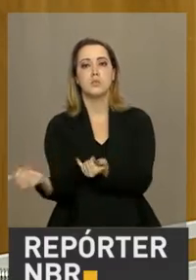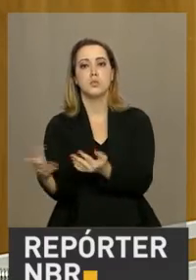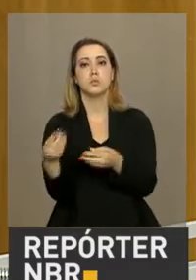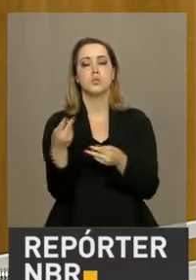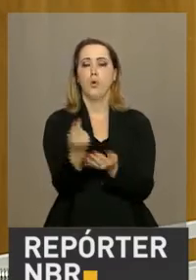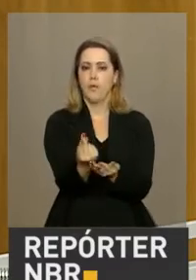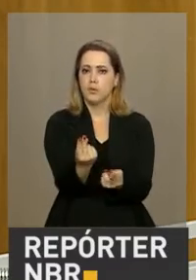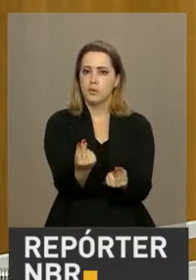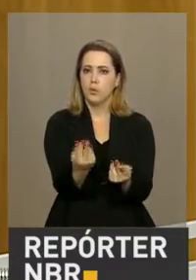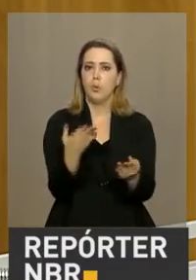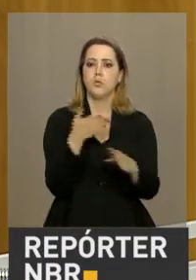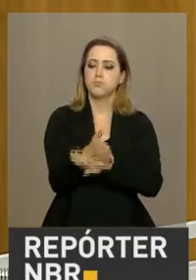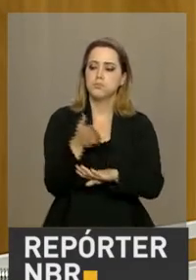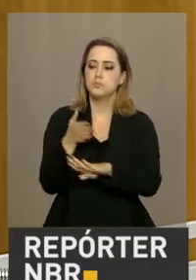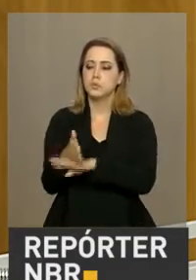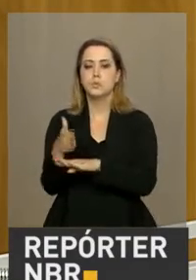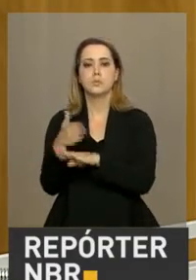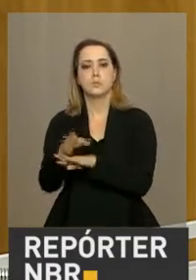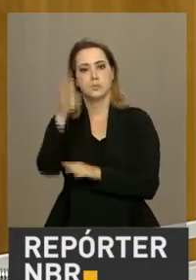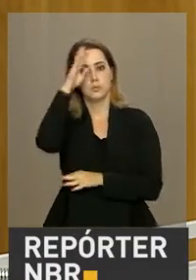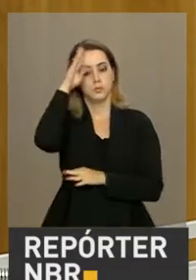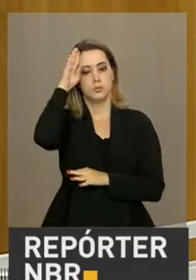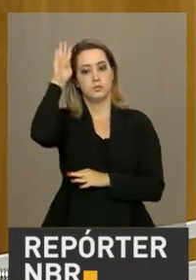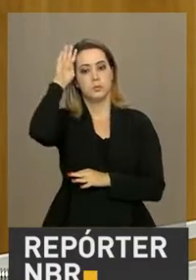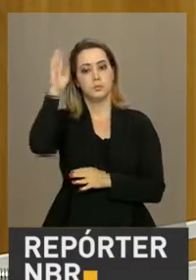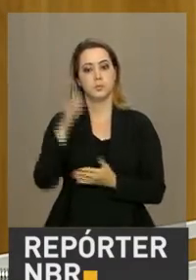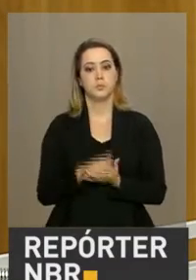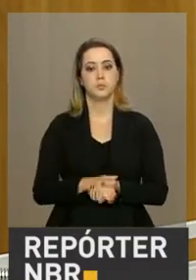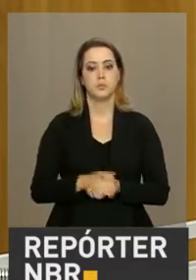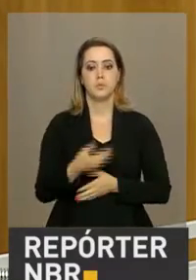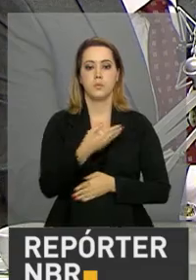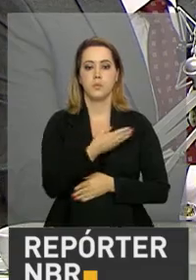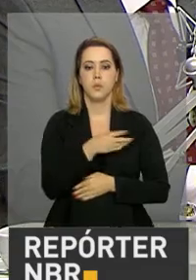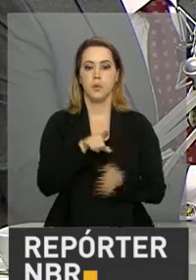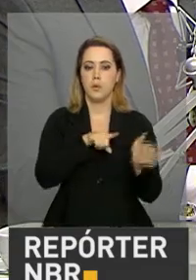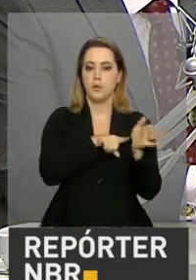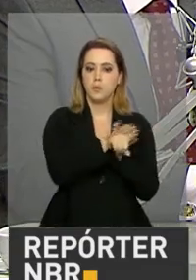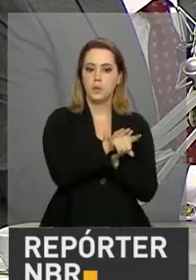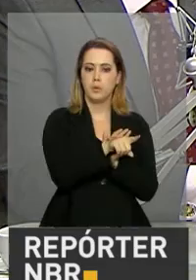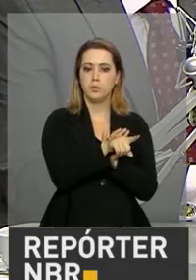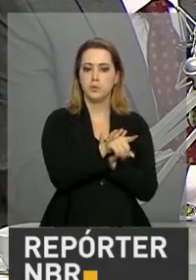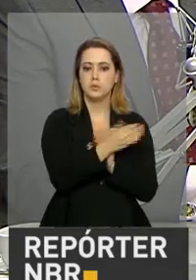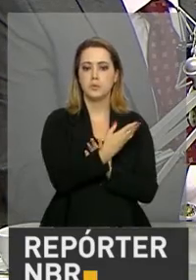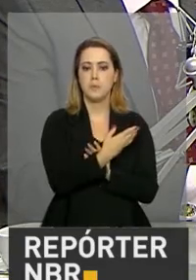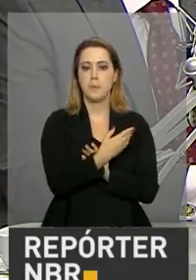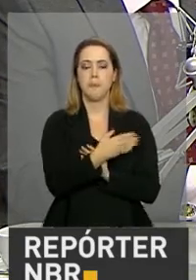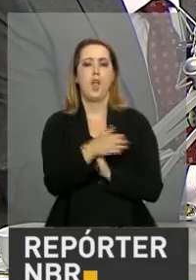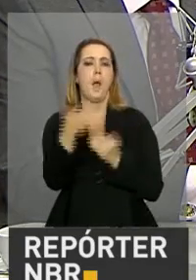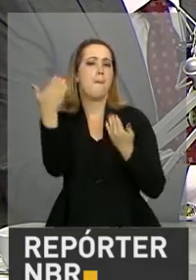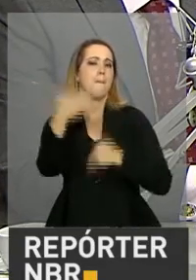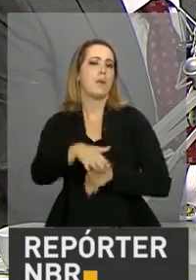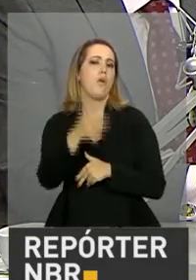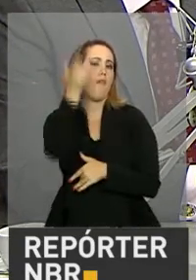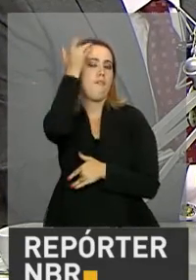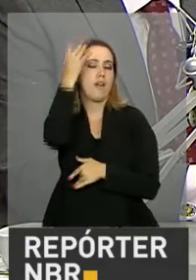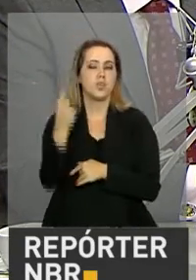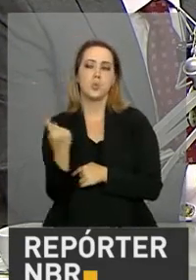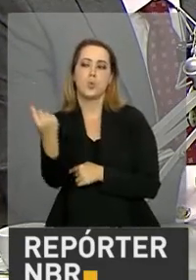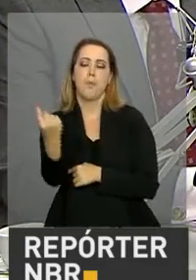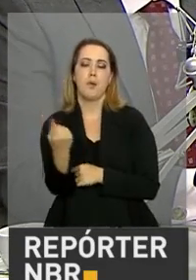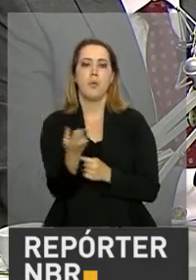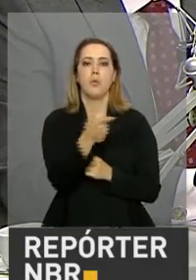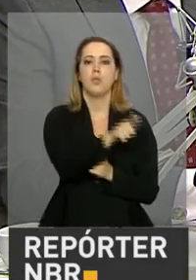mecanismos de acesso ao ensino superior e nestlé não há perigo da prova ser mais fácil pra um e mais